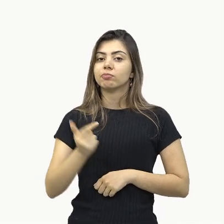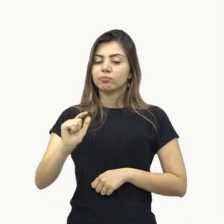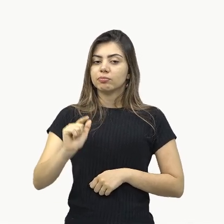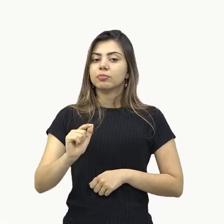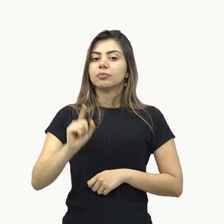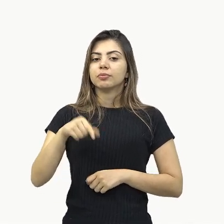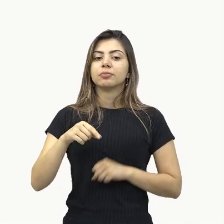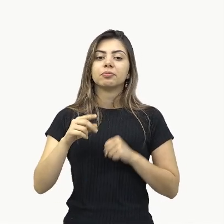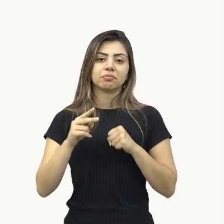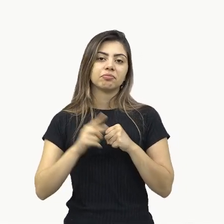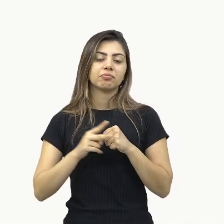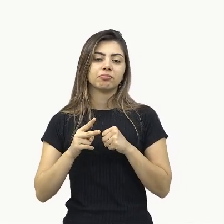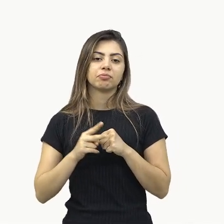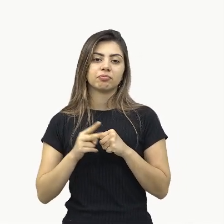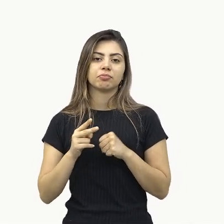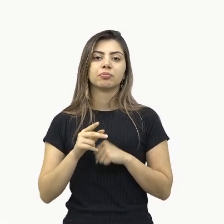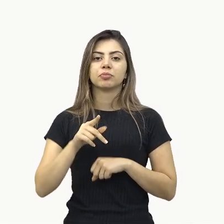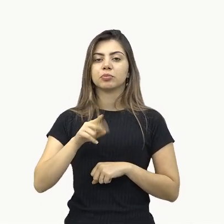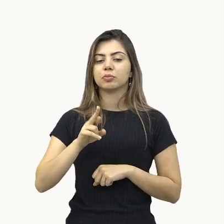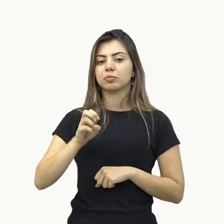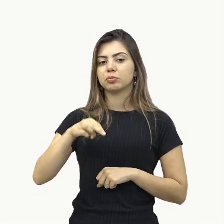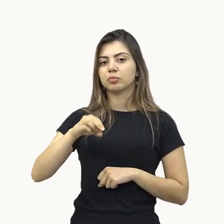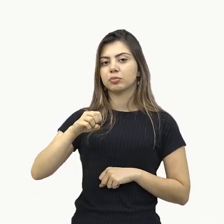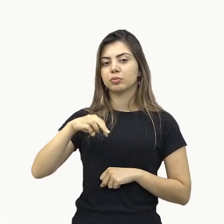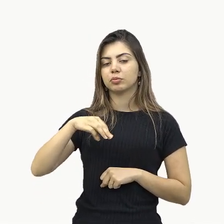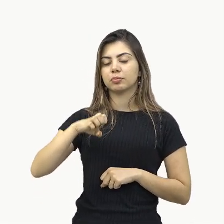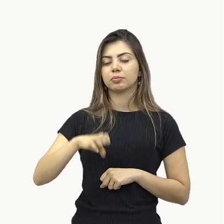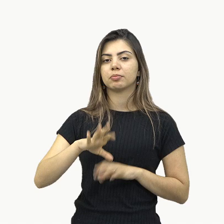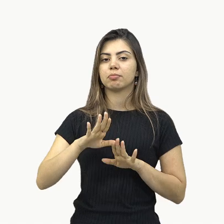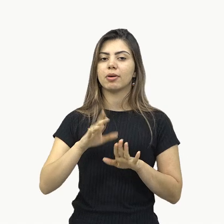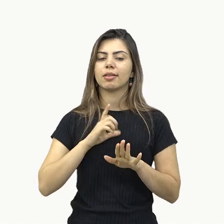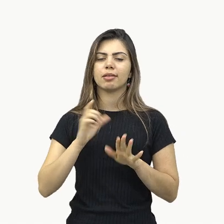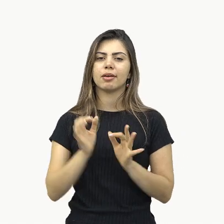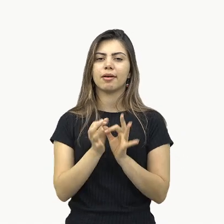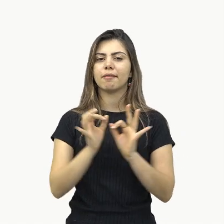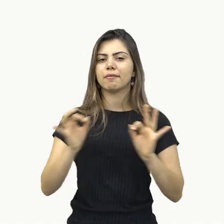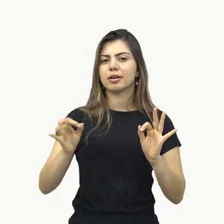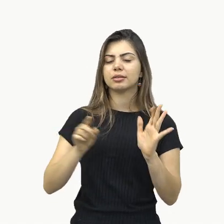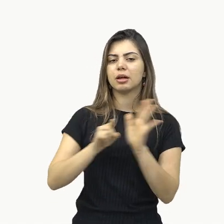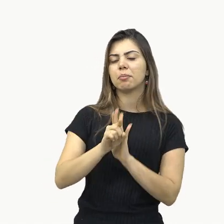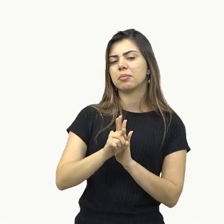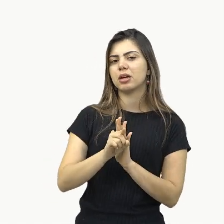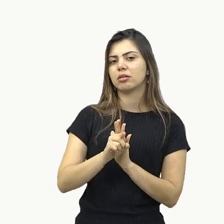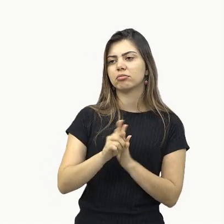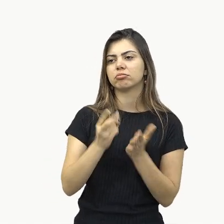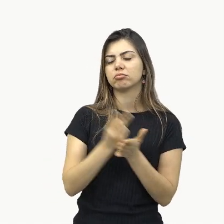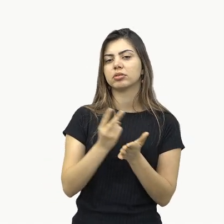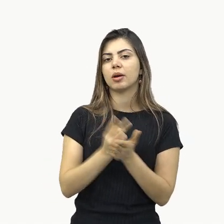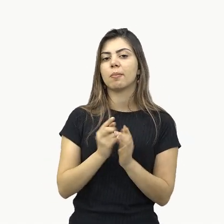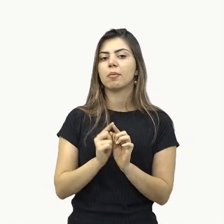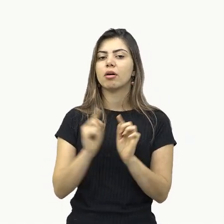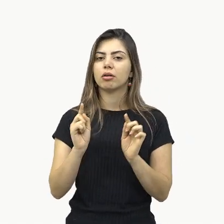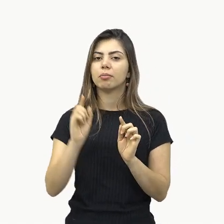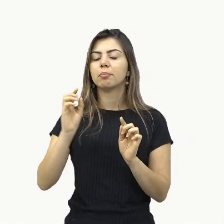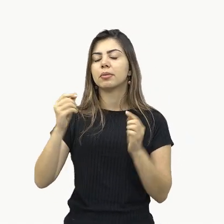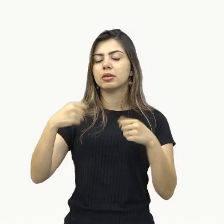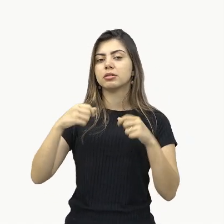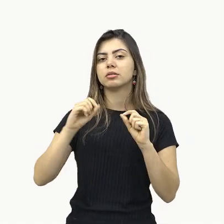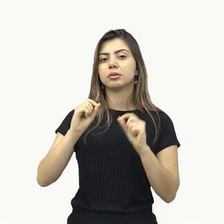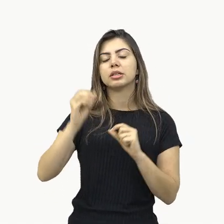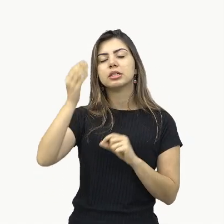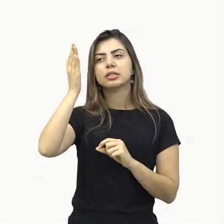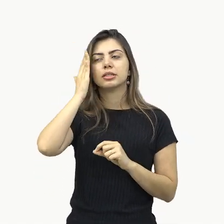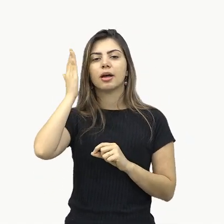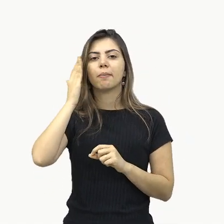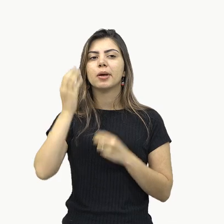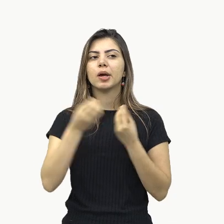o pronome corretamente, tá certo? A pergunta é padrão, facilita bastante, né, para a gente memorizar, mas aí a gente precisa também ter em mente que para